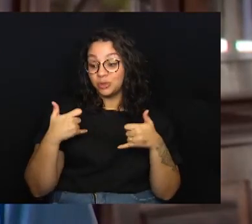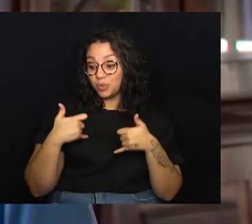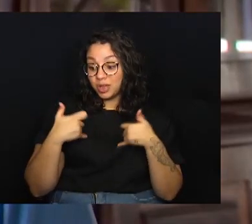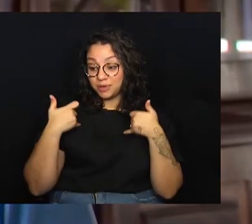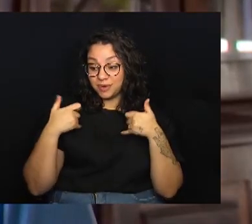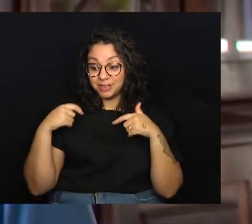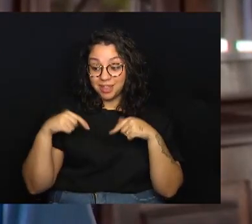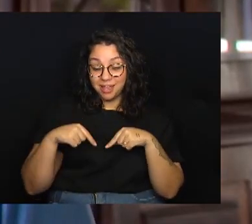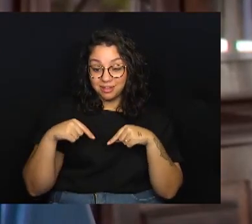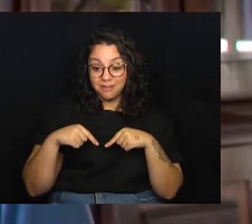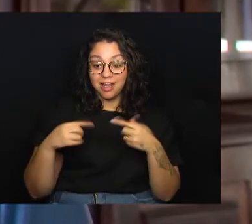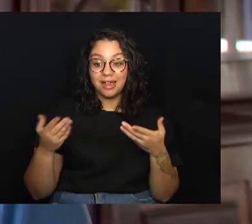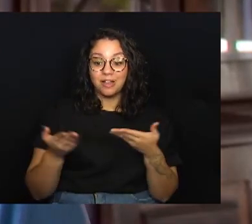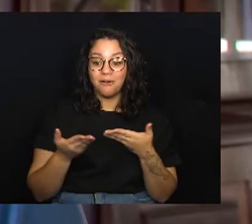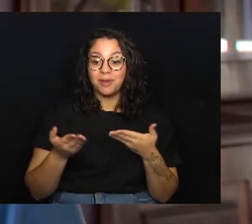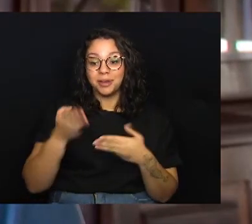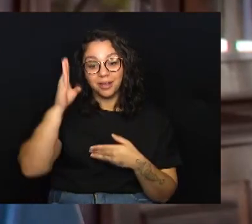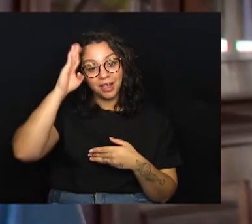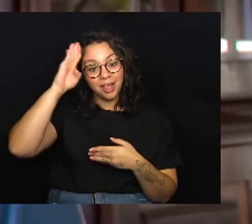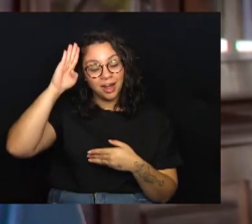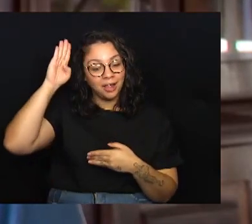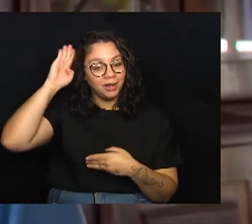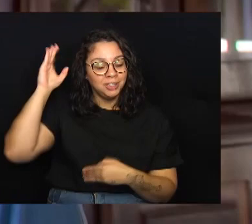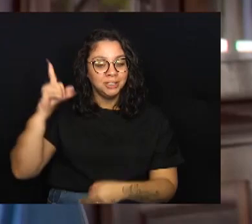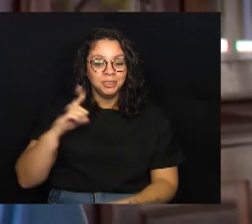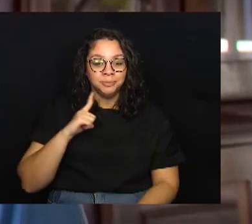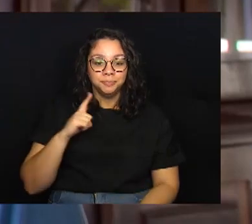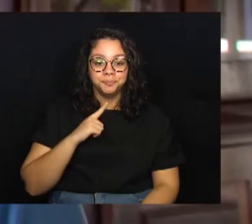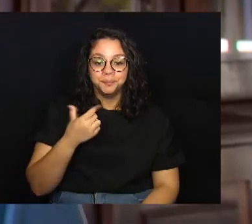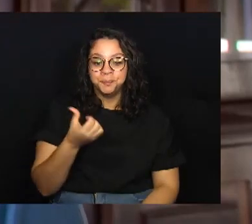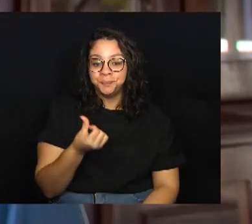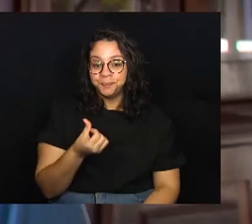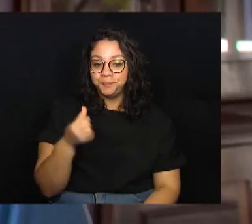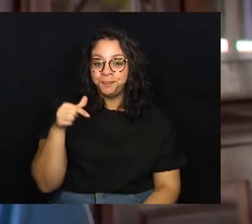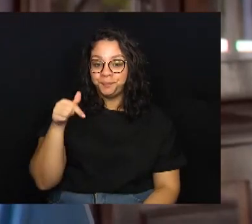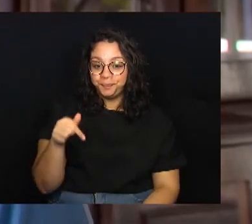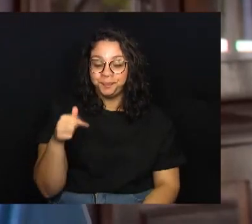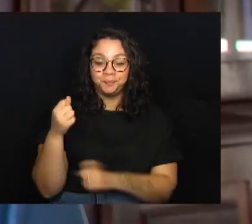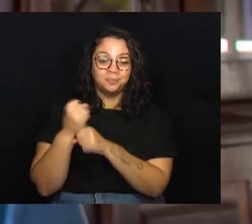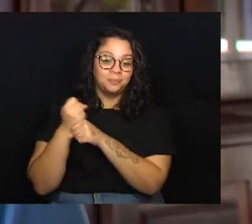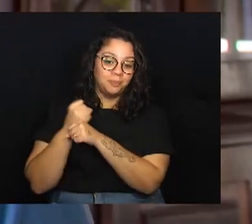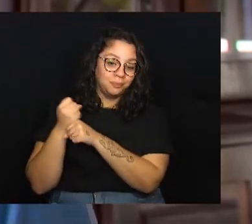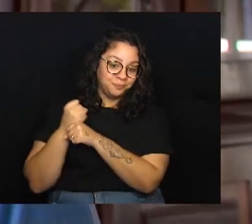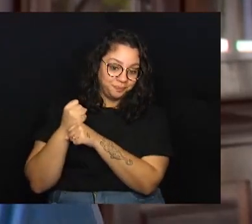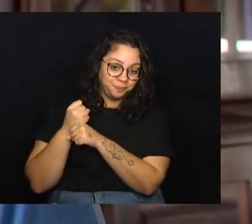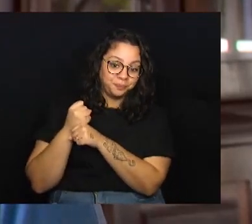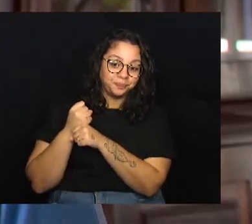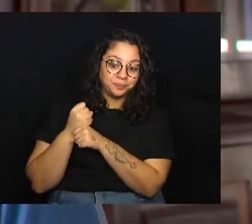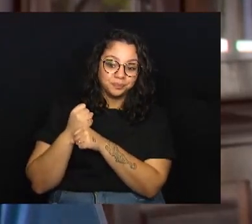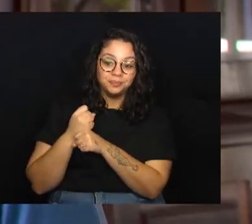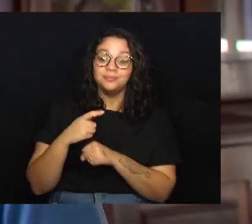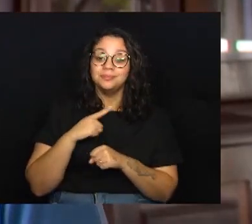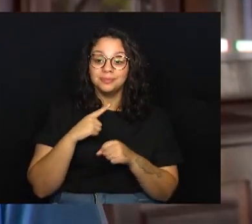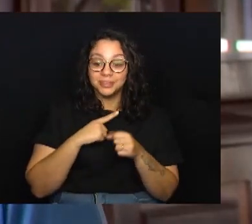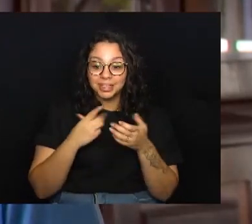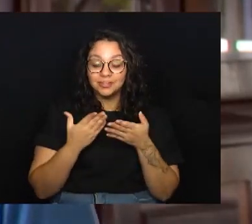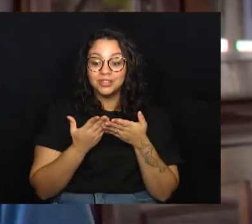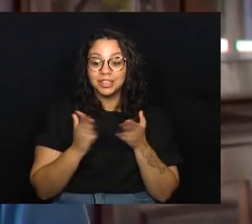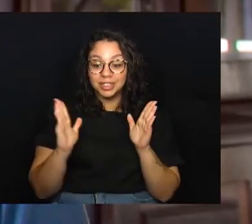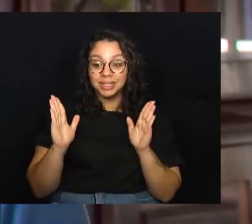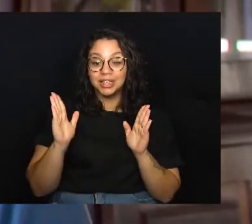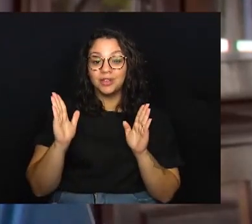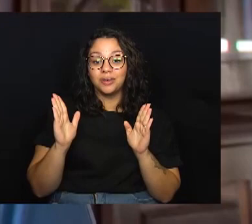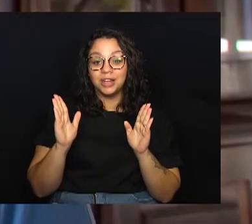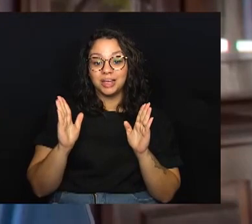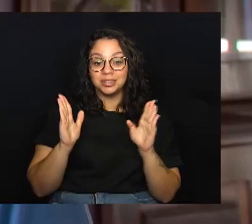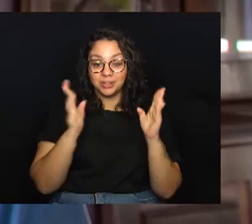agora em que a academia fez seu 67º aniversário, nós fizemos a inauguração dessa biblioteca